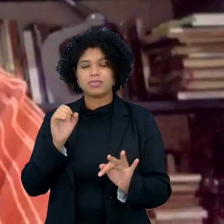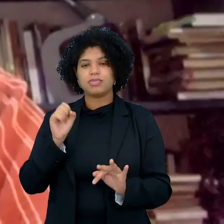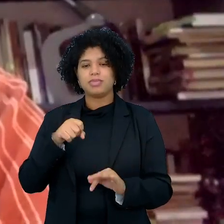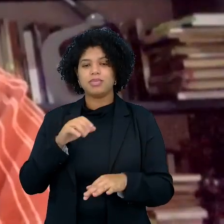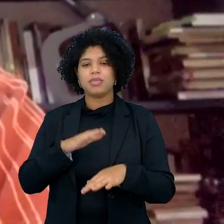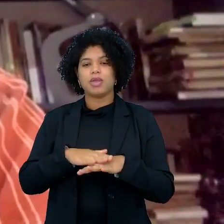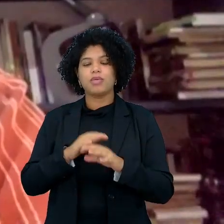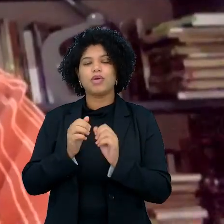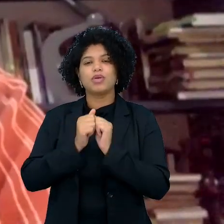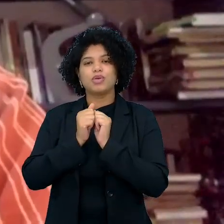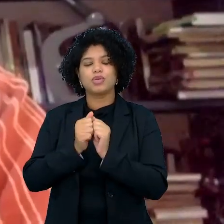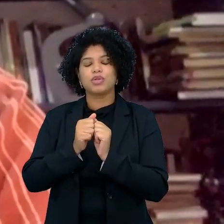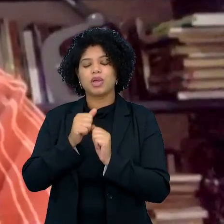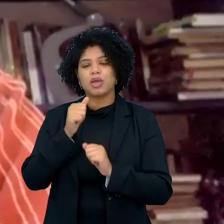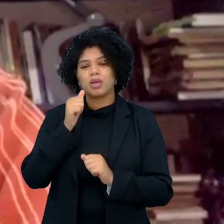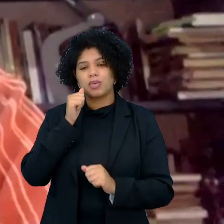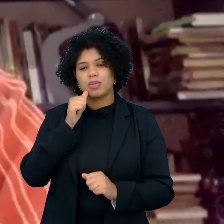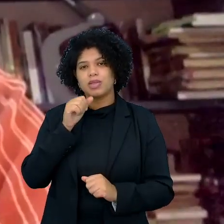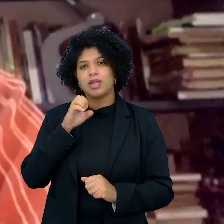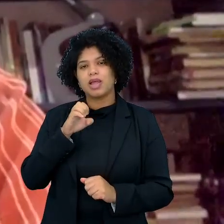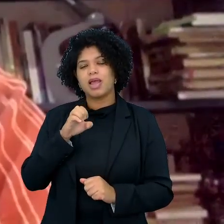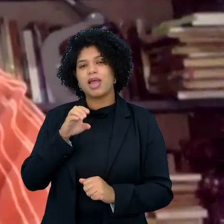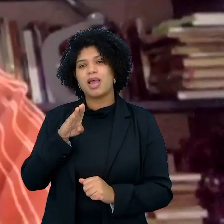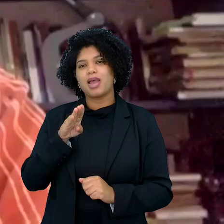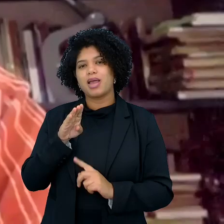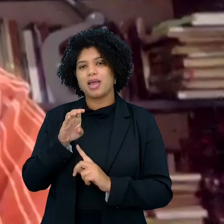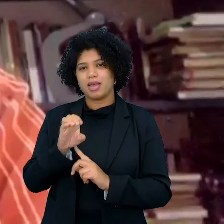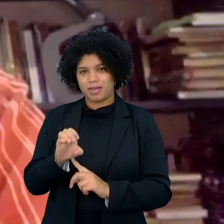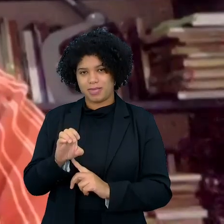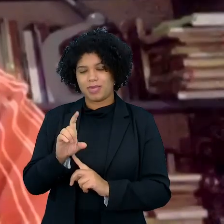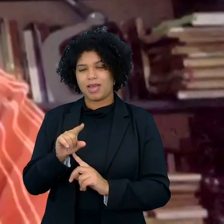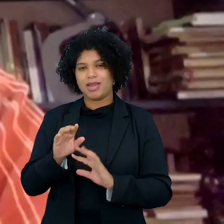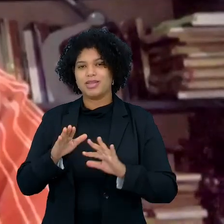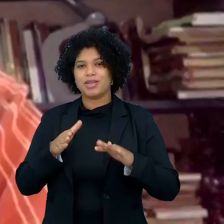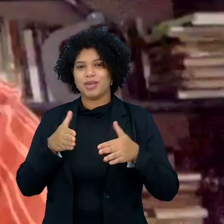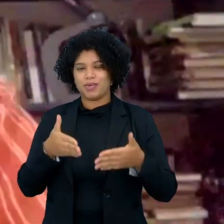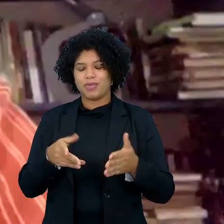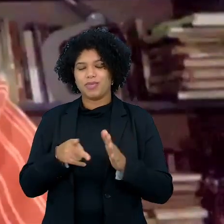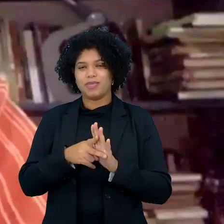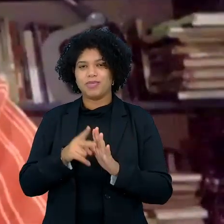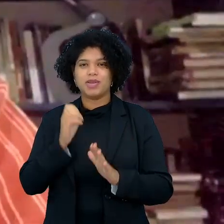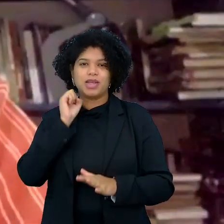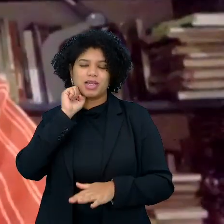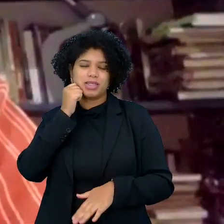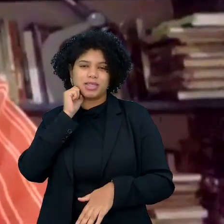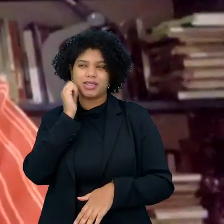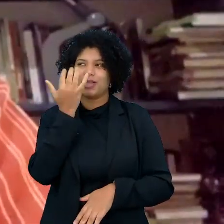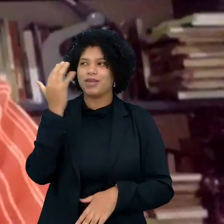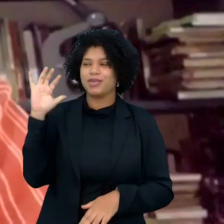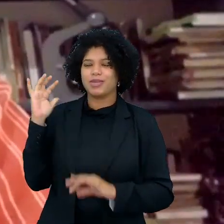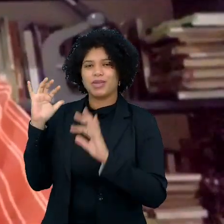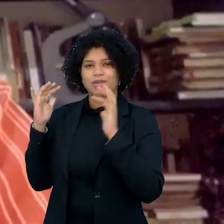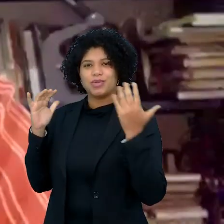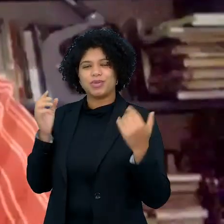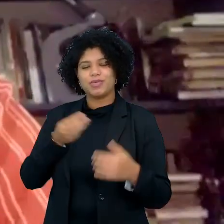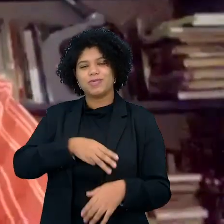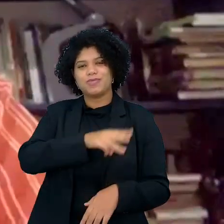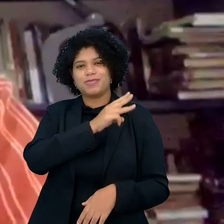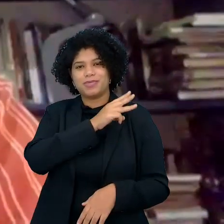em conjunto com a EVE, que é a nossa formadora específica das ciências da natureza no ensino